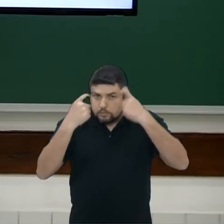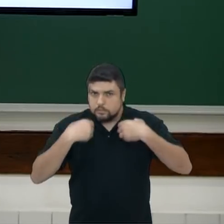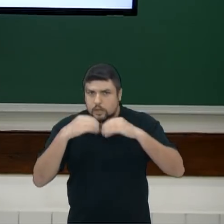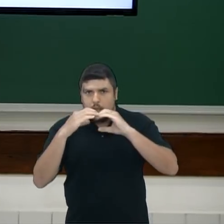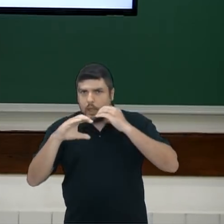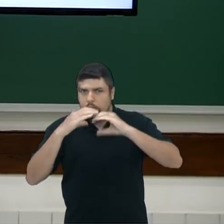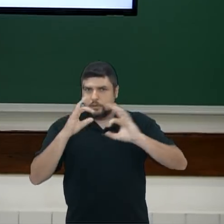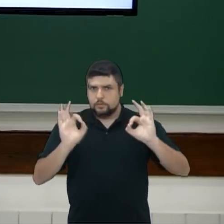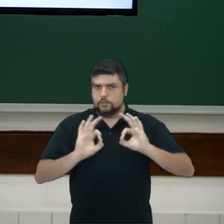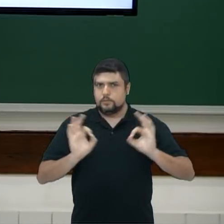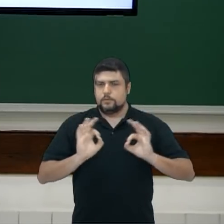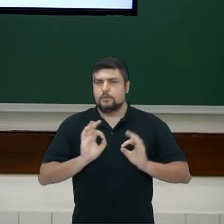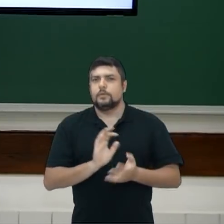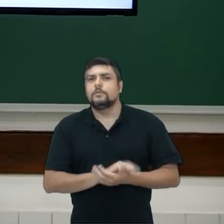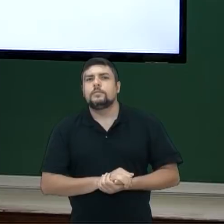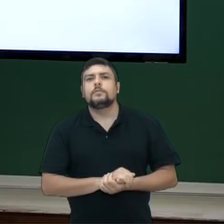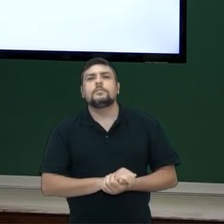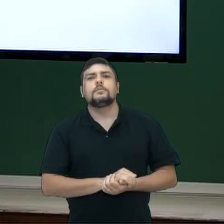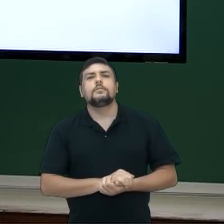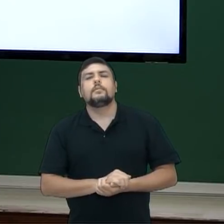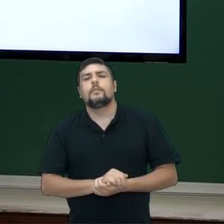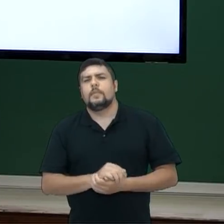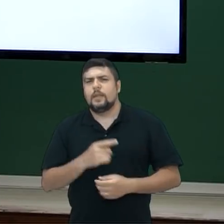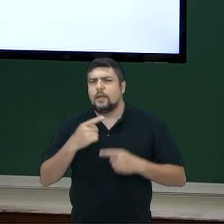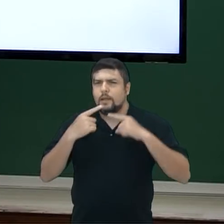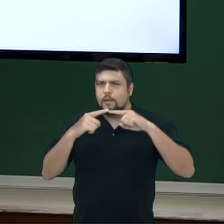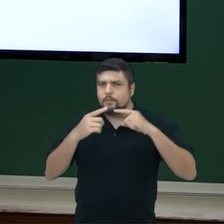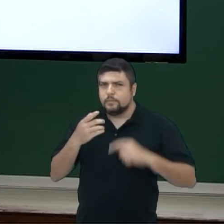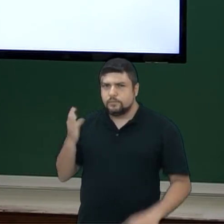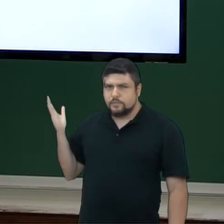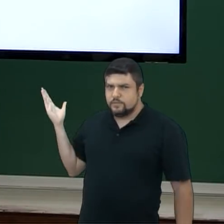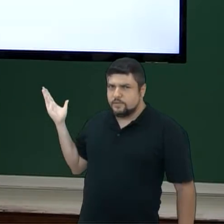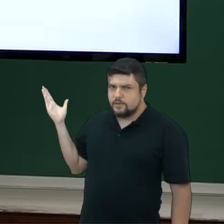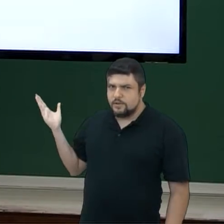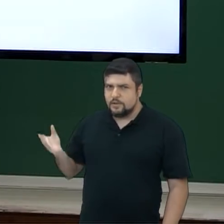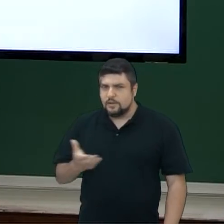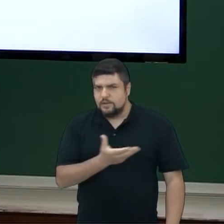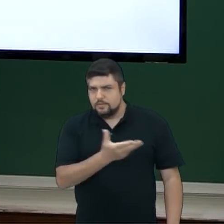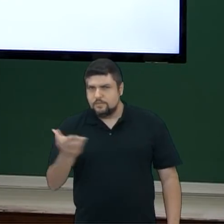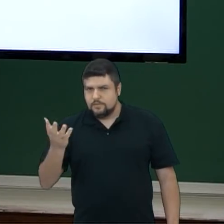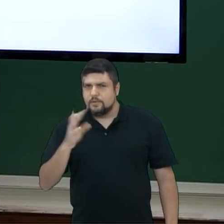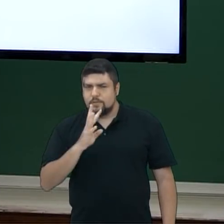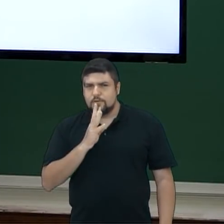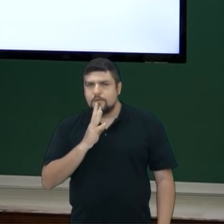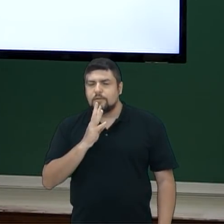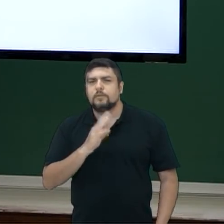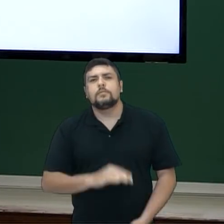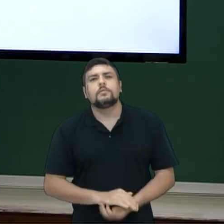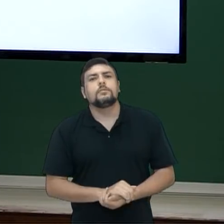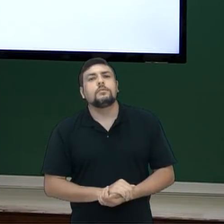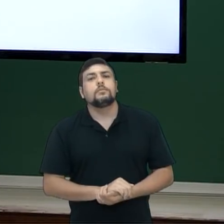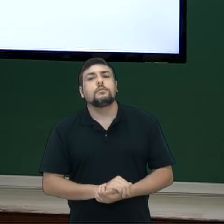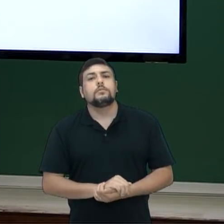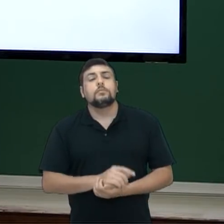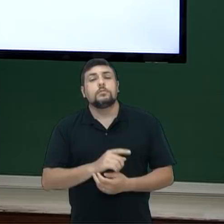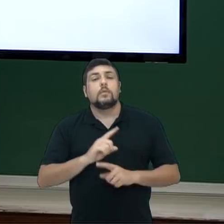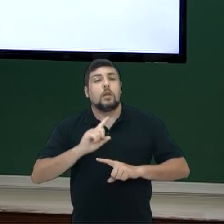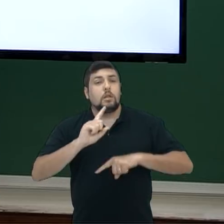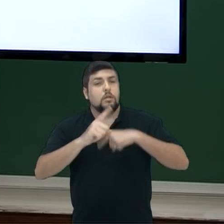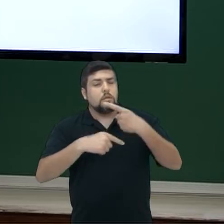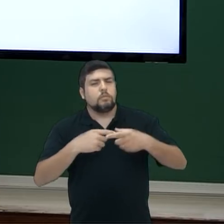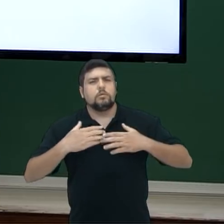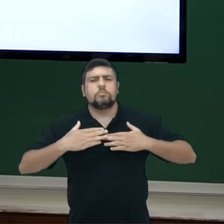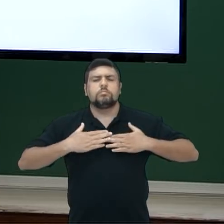bem tranquilo. Essa música você com certeza conhece, você deve conhecer. Então, depois, o que você pode fazer para você dar uma